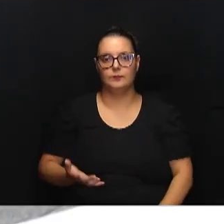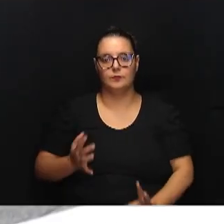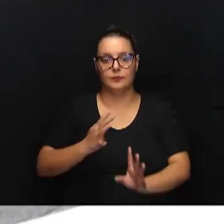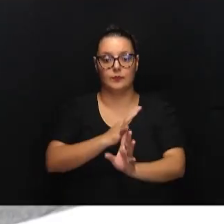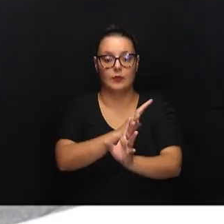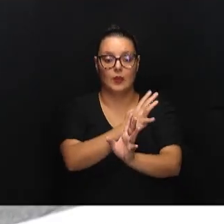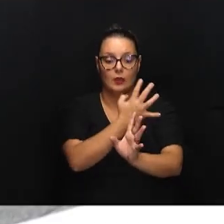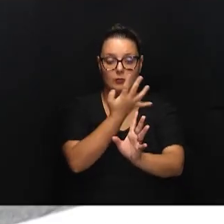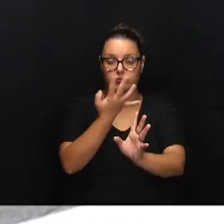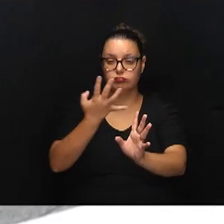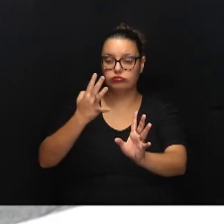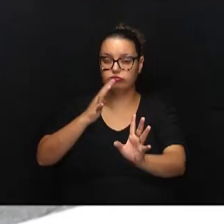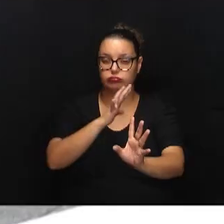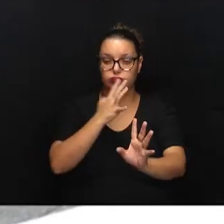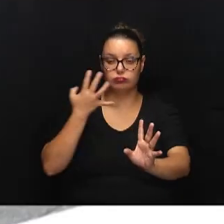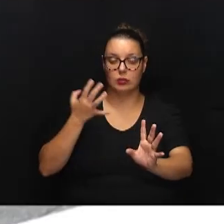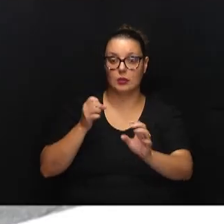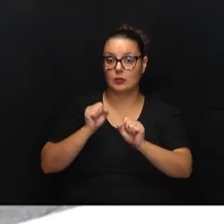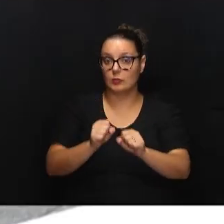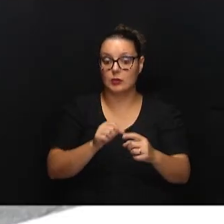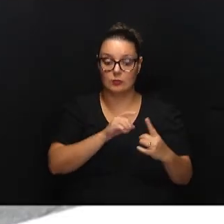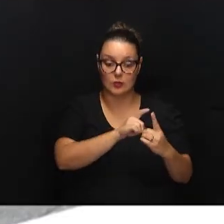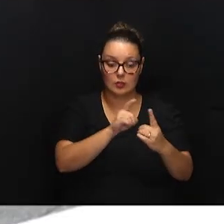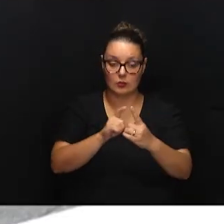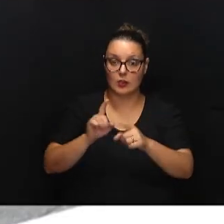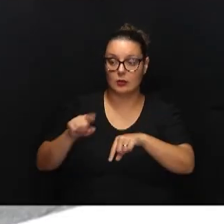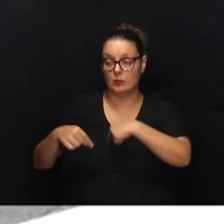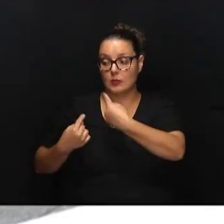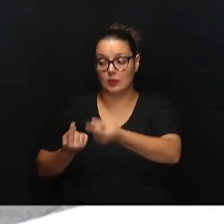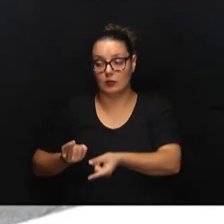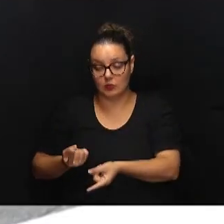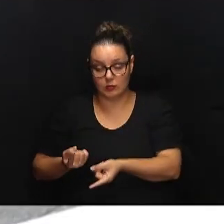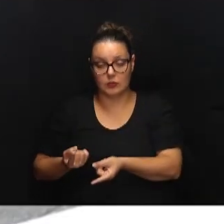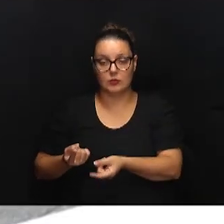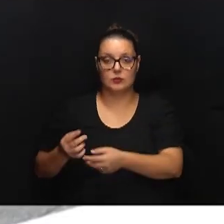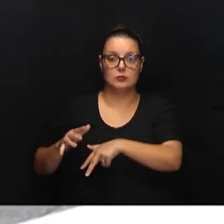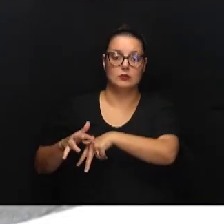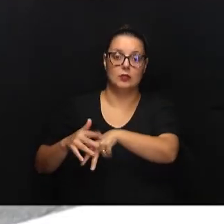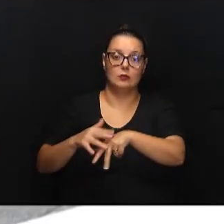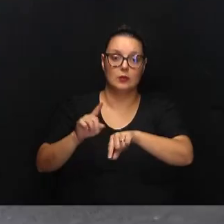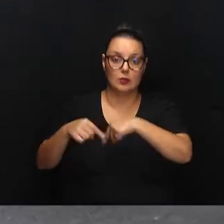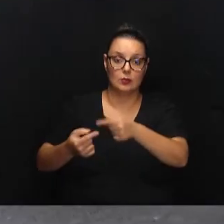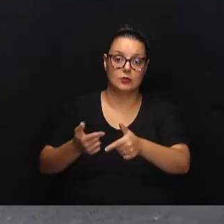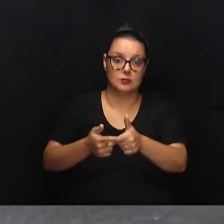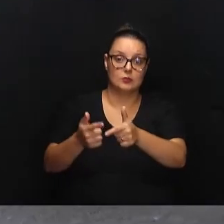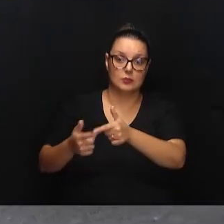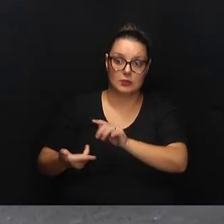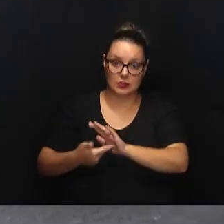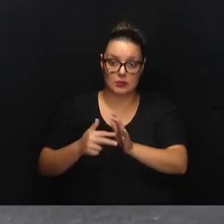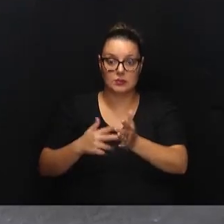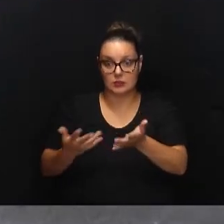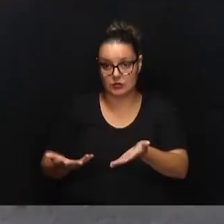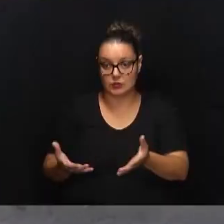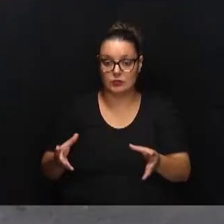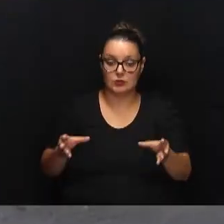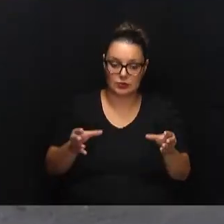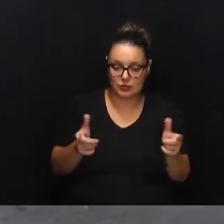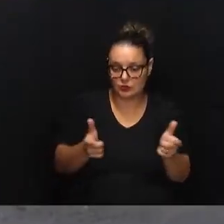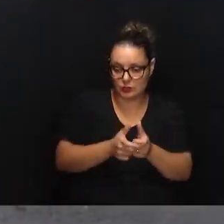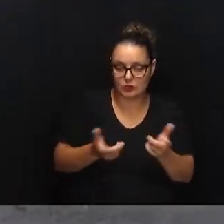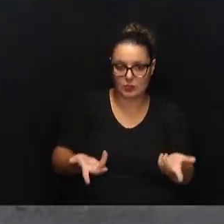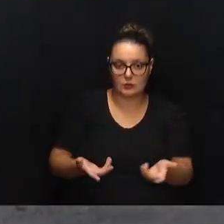muito longa, onde poderia se dar atenção para outros pacientes, para outras pessoas nesse sentido. No documento, o